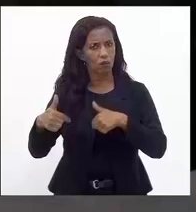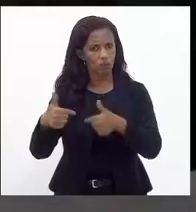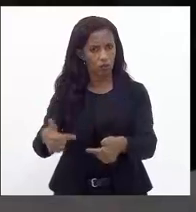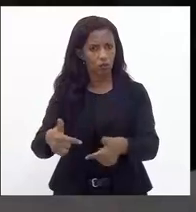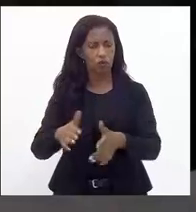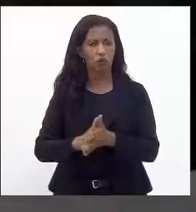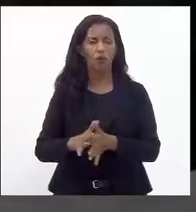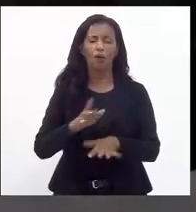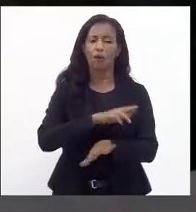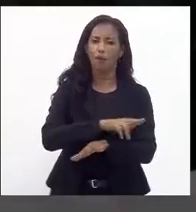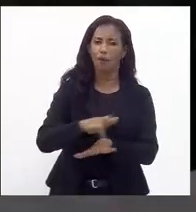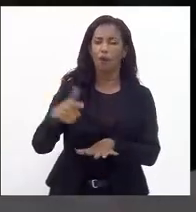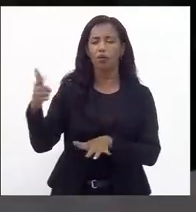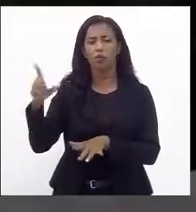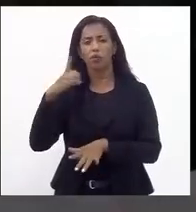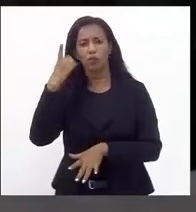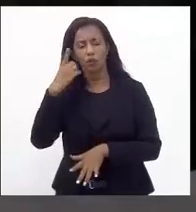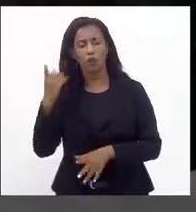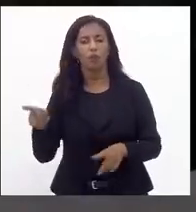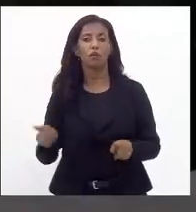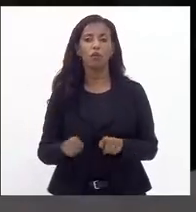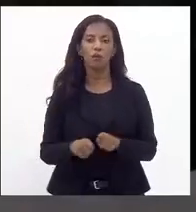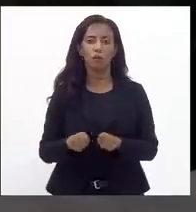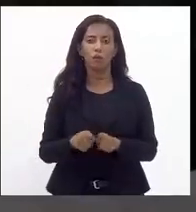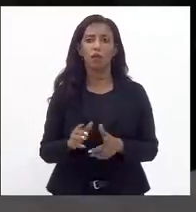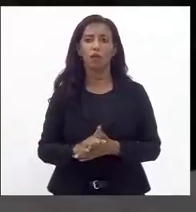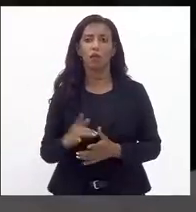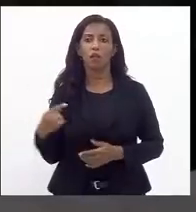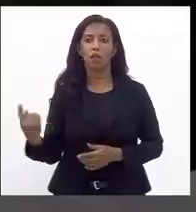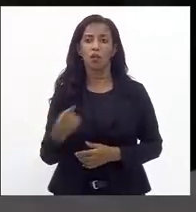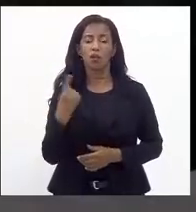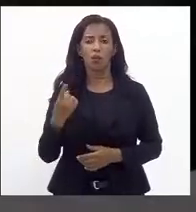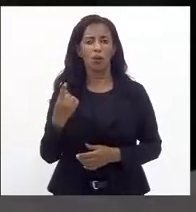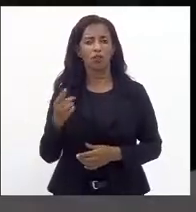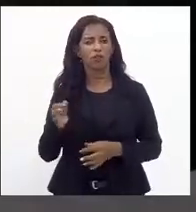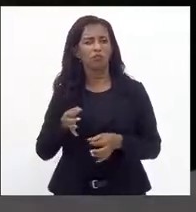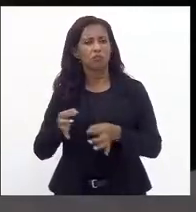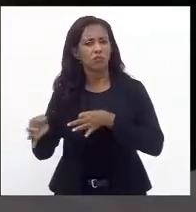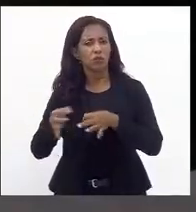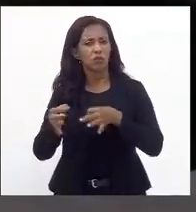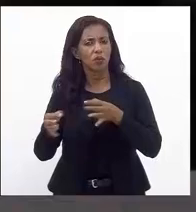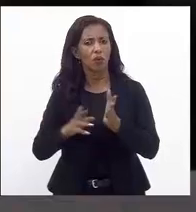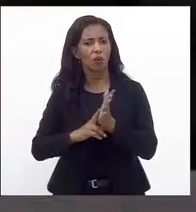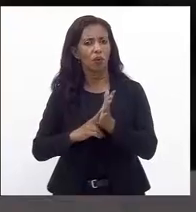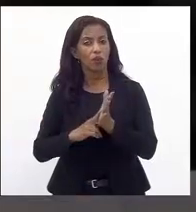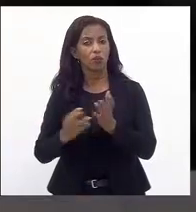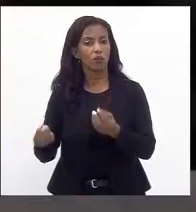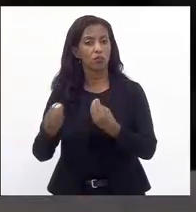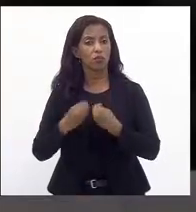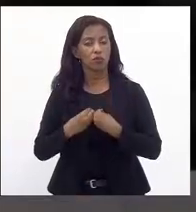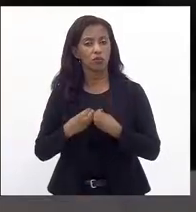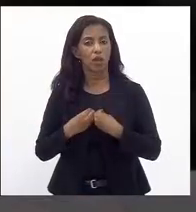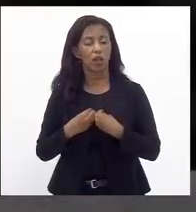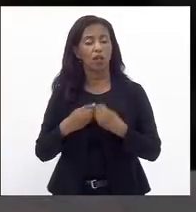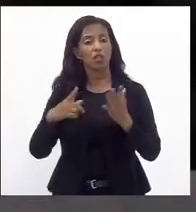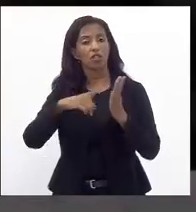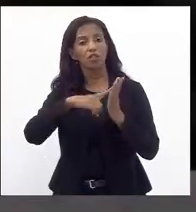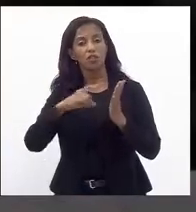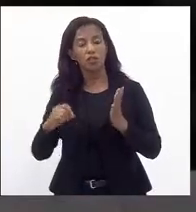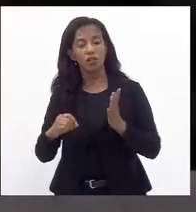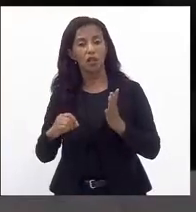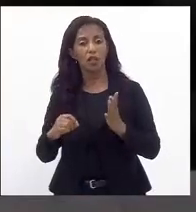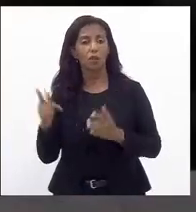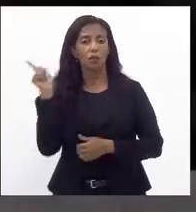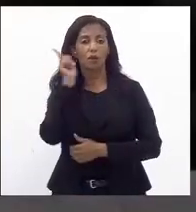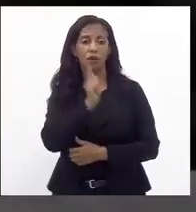nesse sentido vários outros deputados atuaram nesse sentido e nós negociamos com instrumentos que o rendimento nos dá destaques